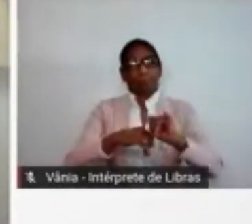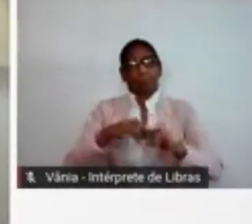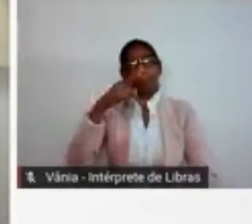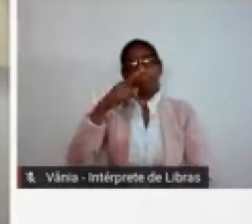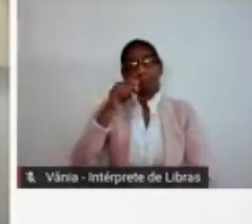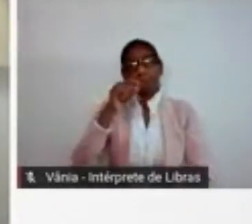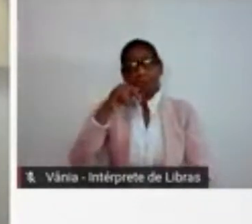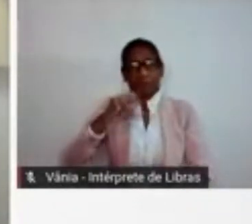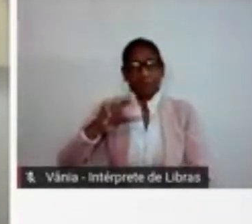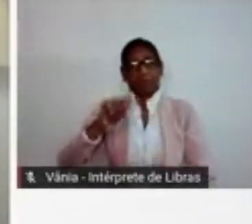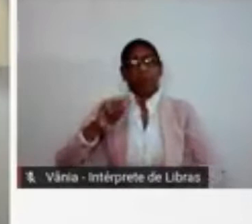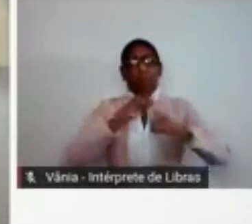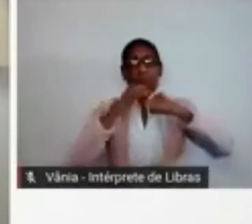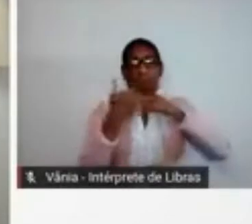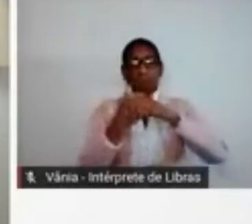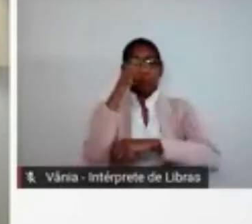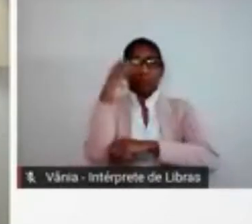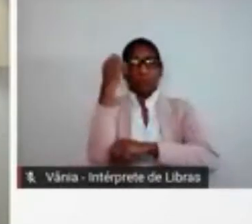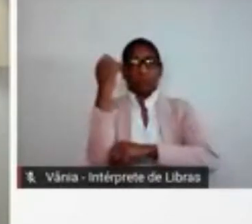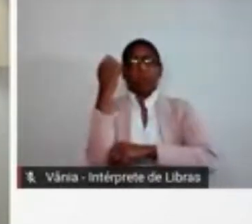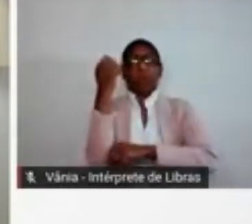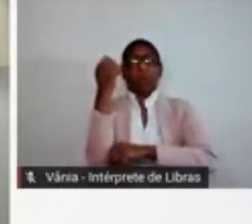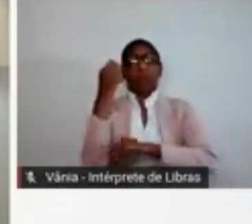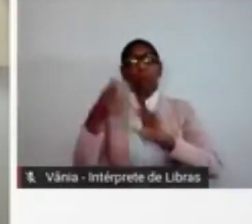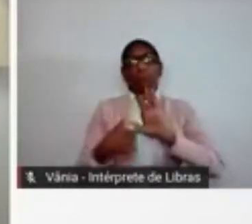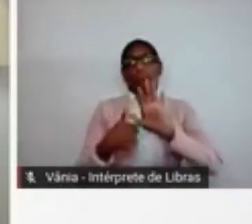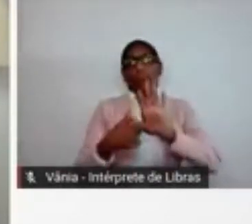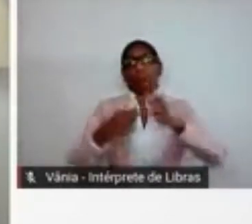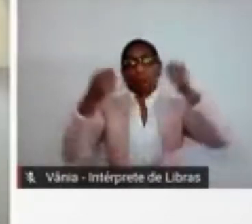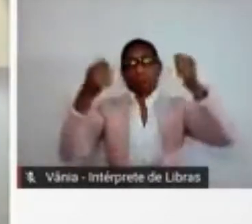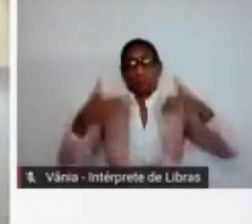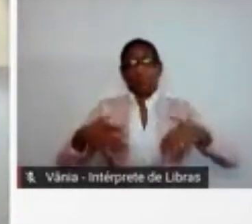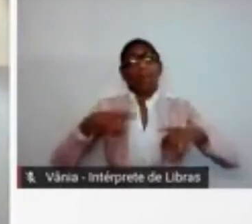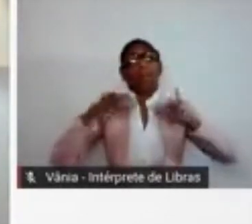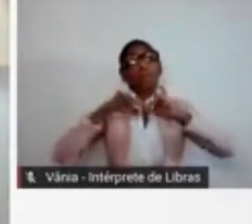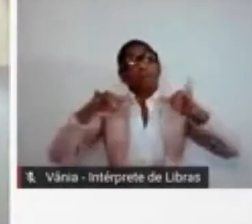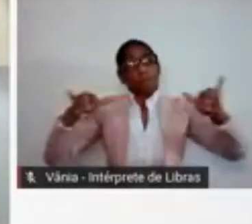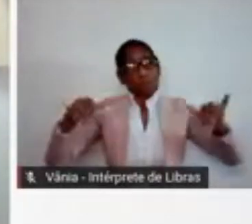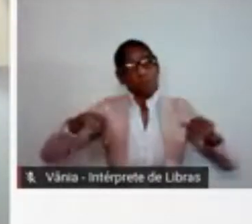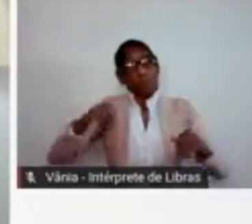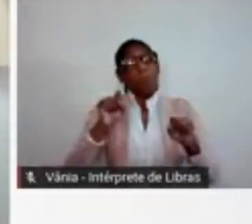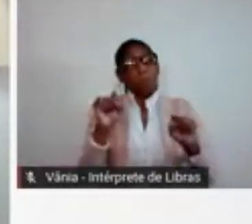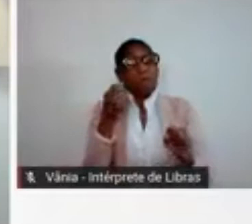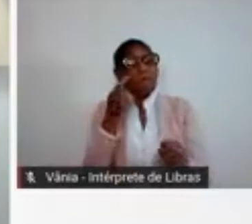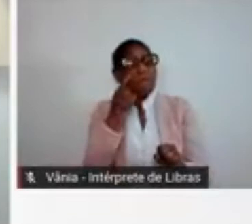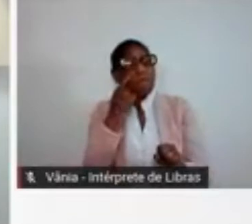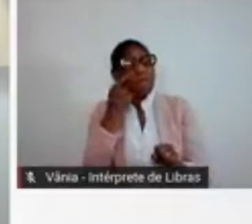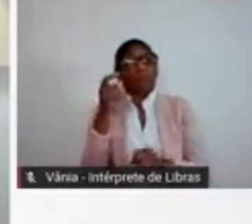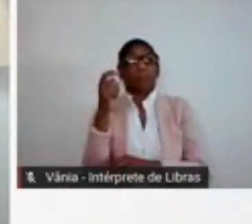do coronavírus no estado do Rio Grande do Sul. E entre outras informações, vocês podem observar aqui que o Rio Grande do Sul